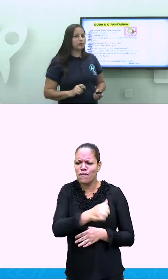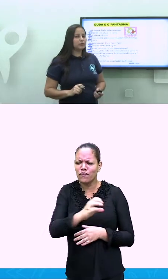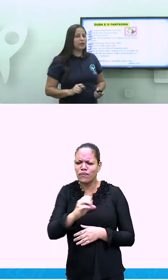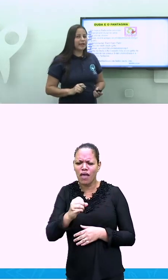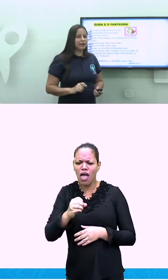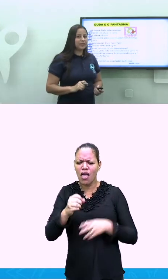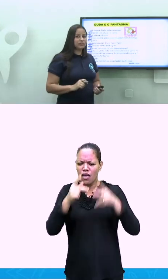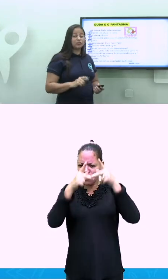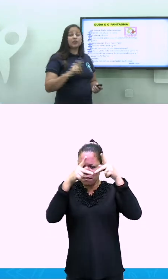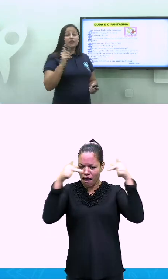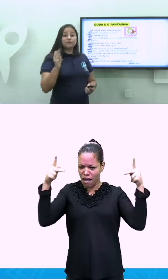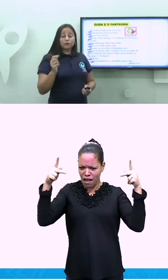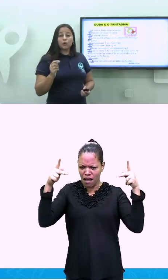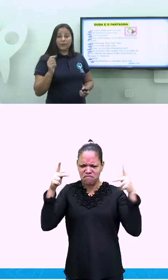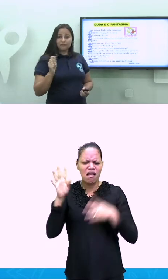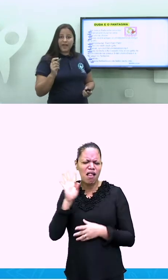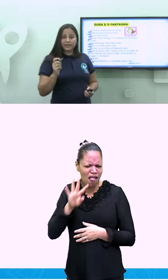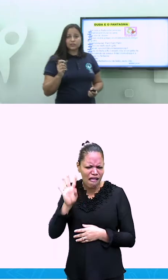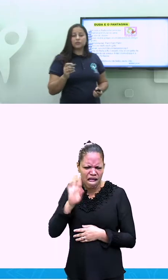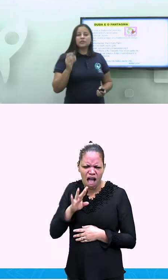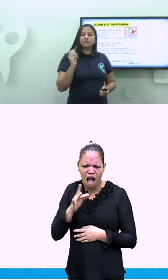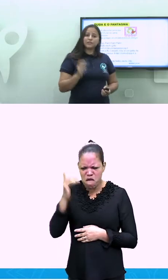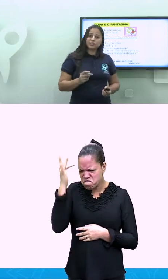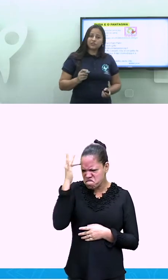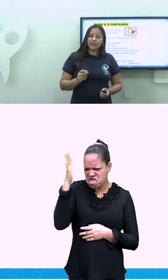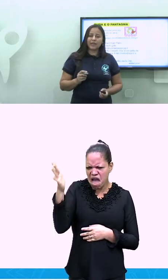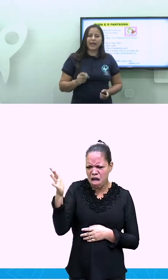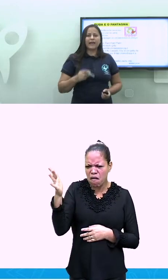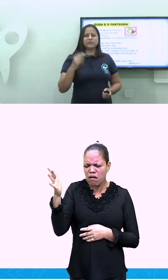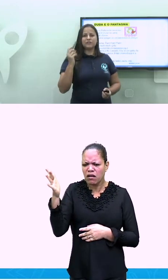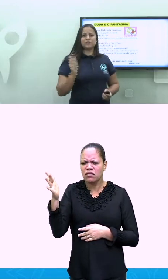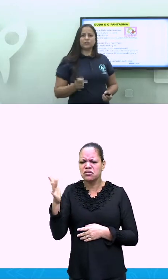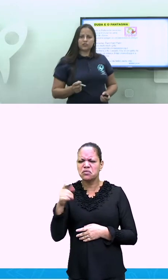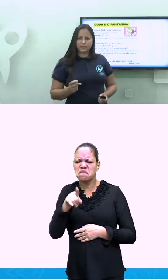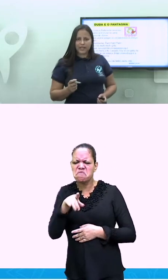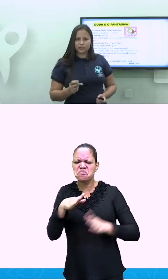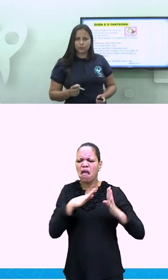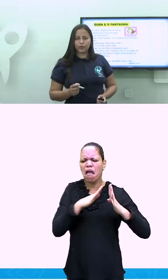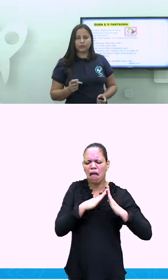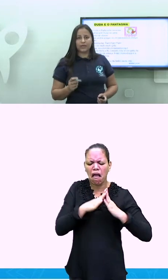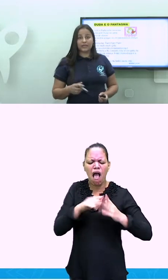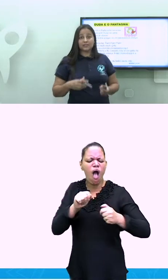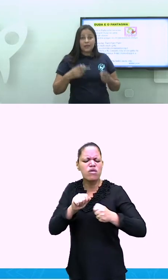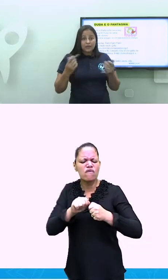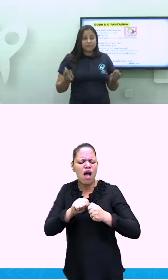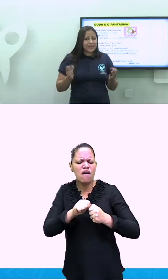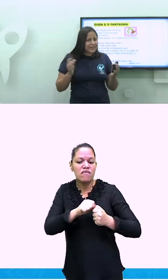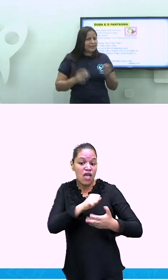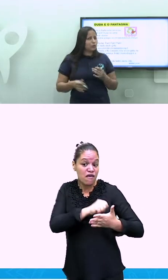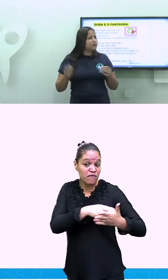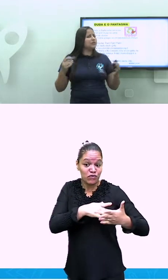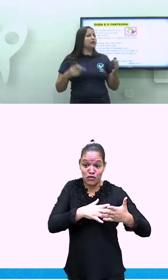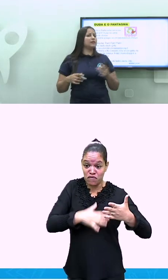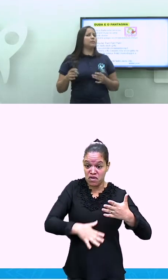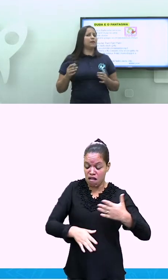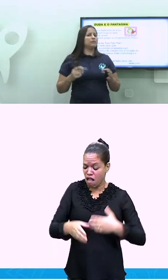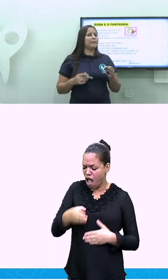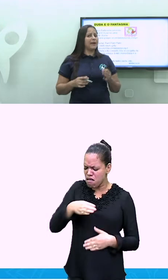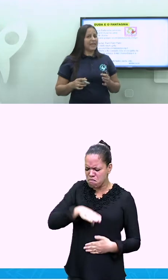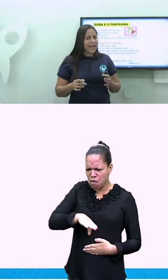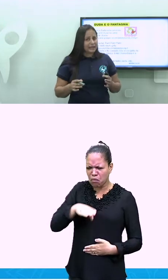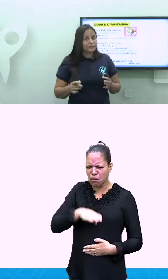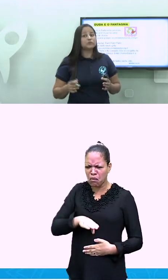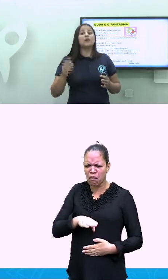parágrafos. Muito legal, né, gente? E viu como é fácil? Se você estiver em casa fazendo atividade de português e ficar na dúvida na hora que